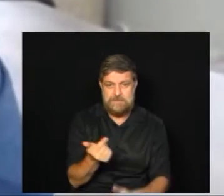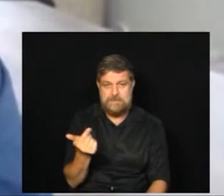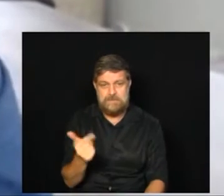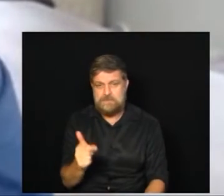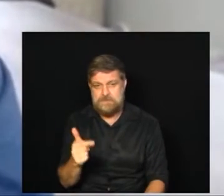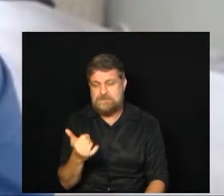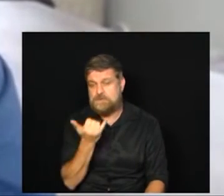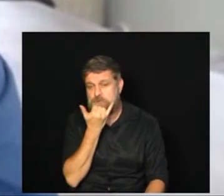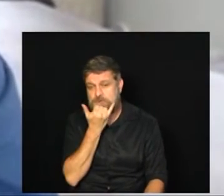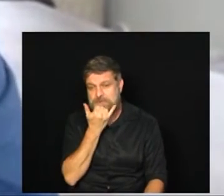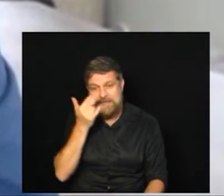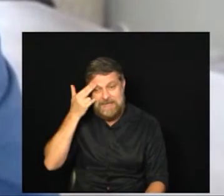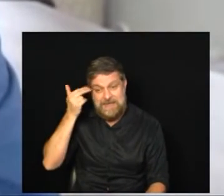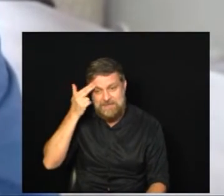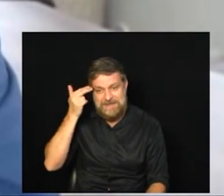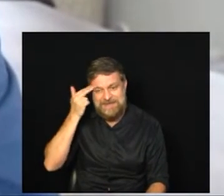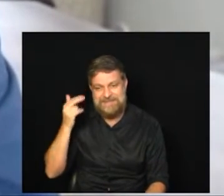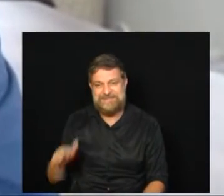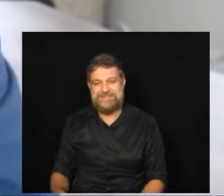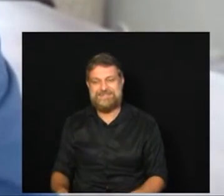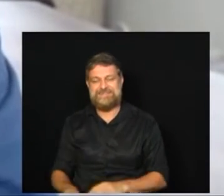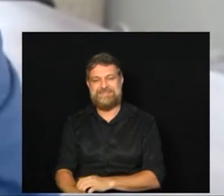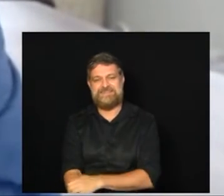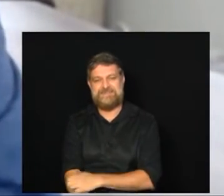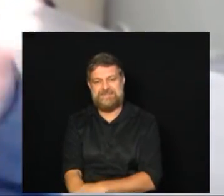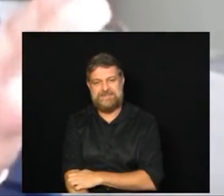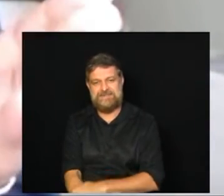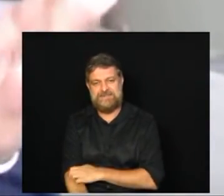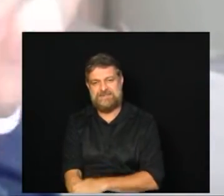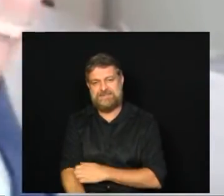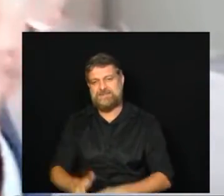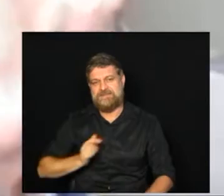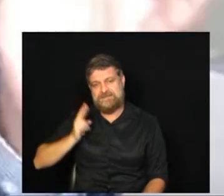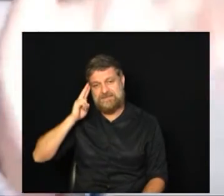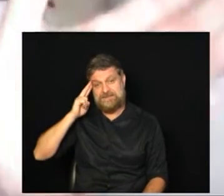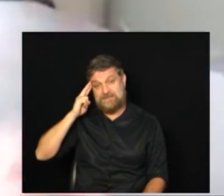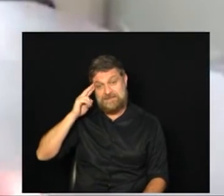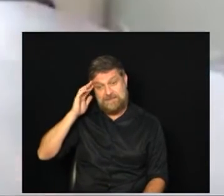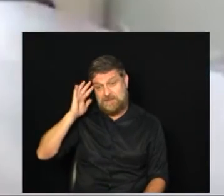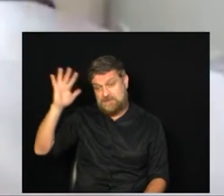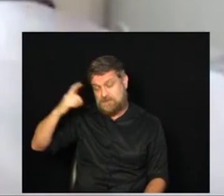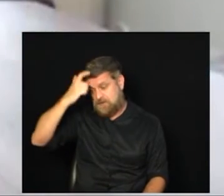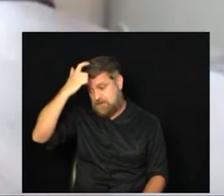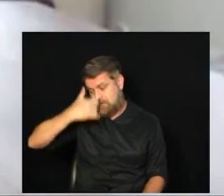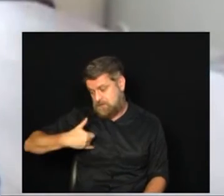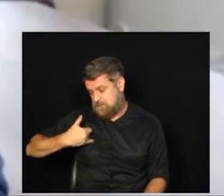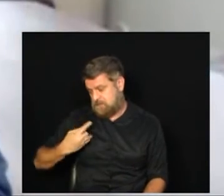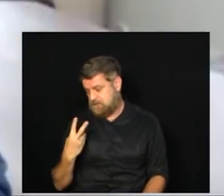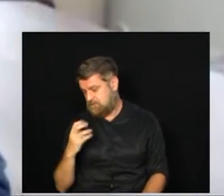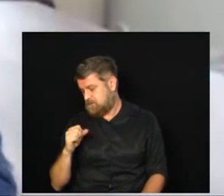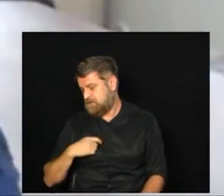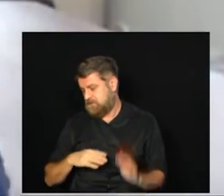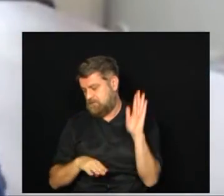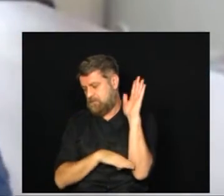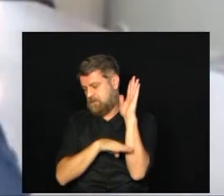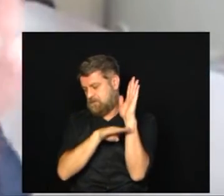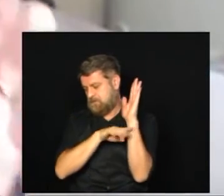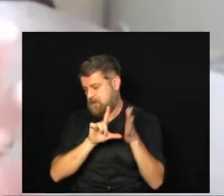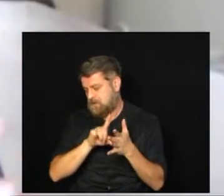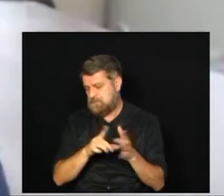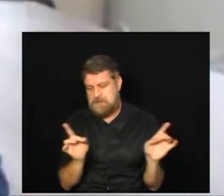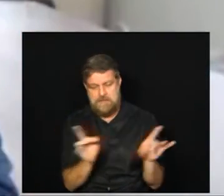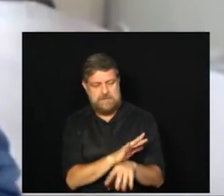pessoas estão assistindo a gente, ela consegue comprar um pouco mais em conta, com uma taxa de juros bancária diferente do que é trabalhada aqui também, né? Então,